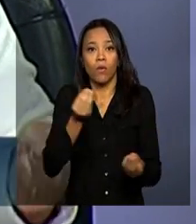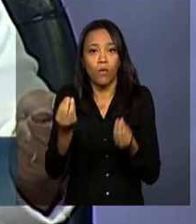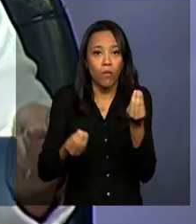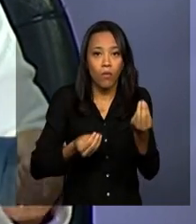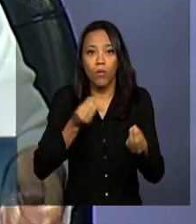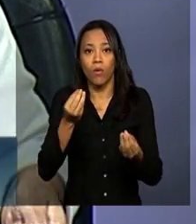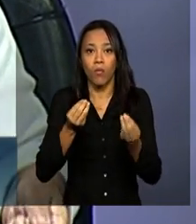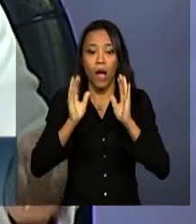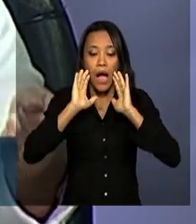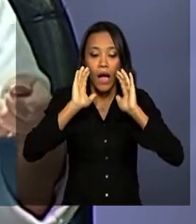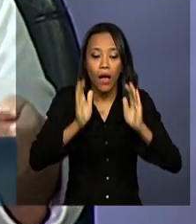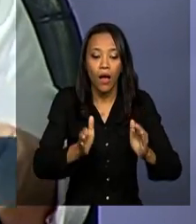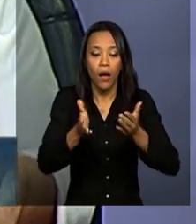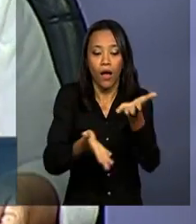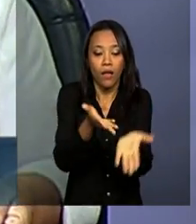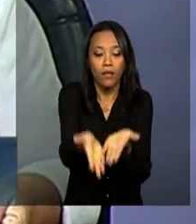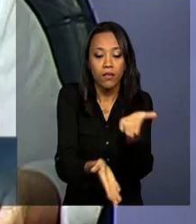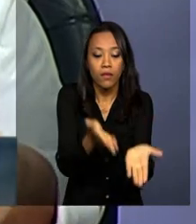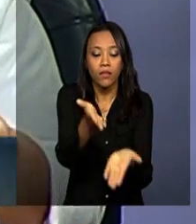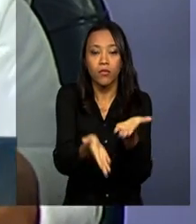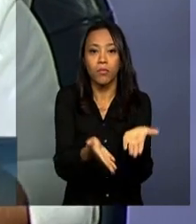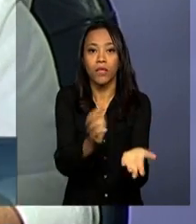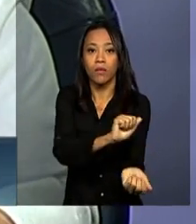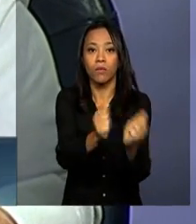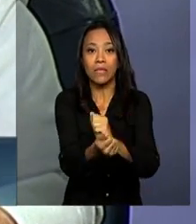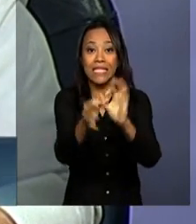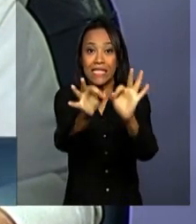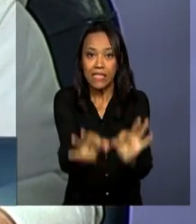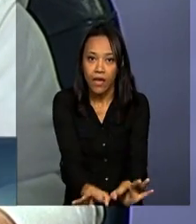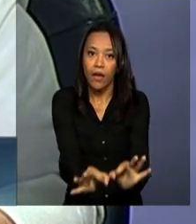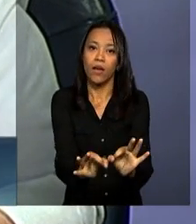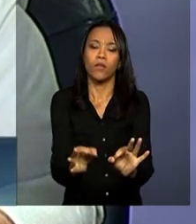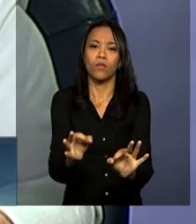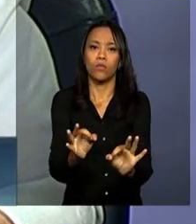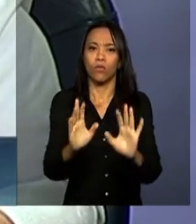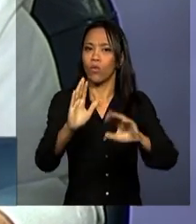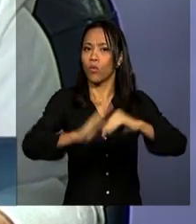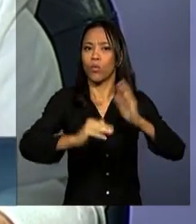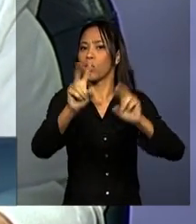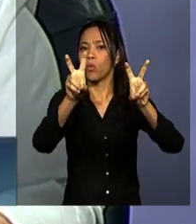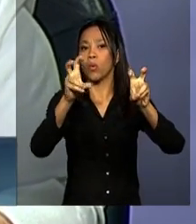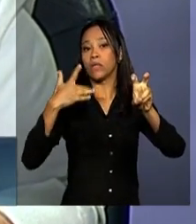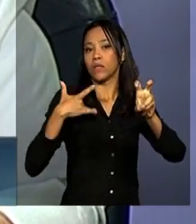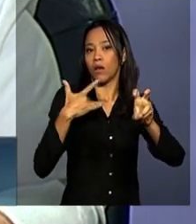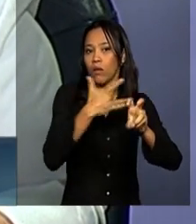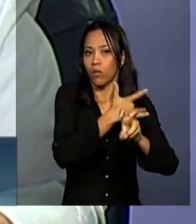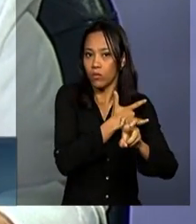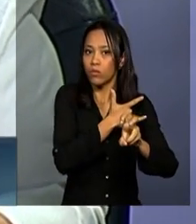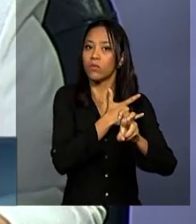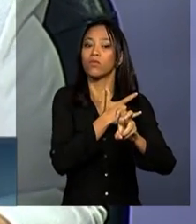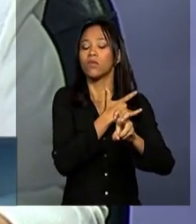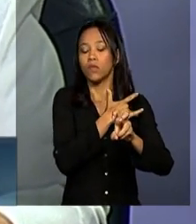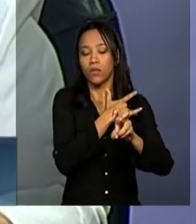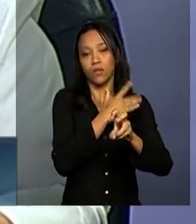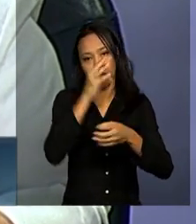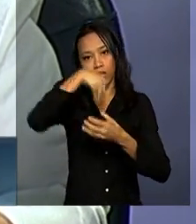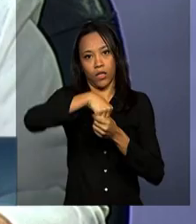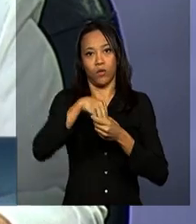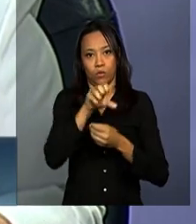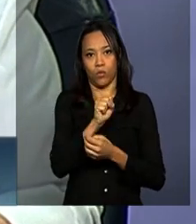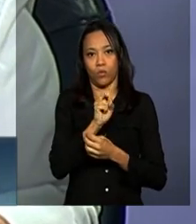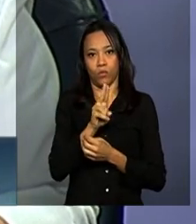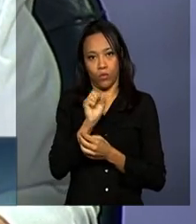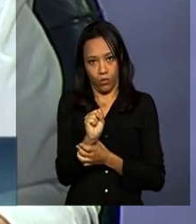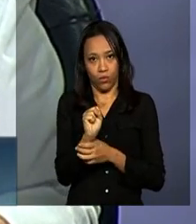dar atendimento adequado em termos de saúde, em termos de rede, né, do Sistema Único de